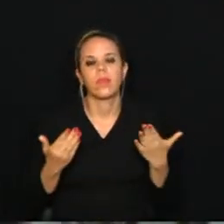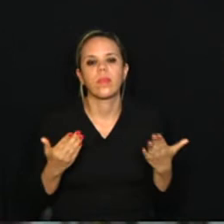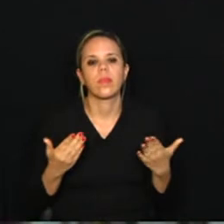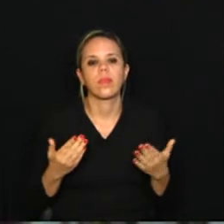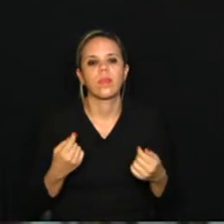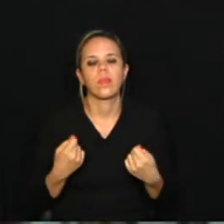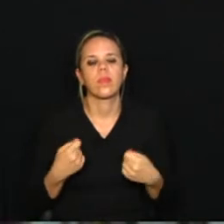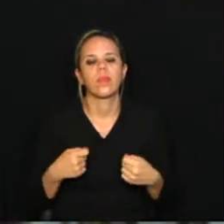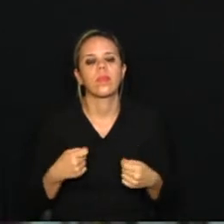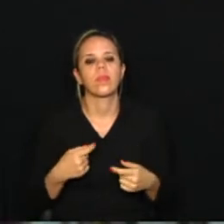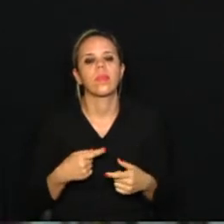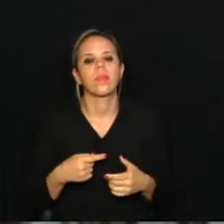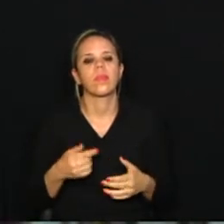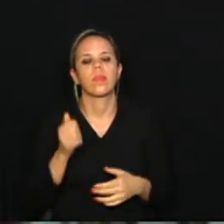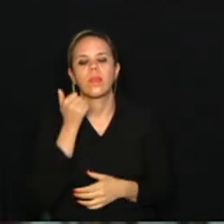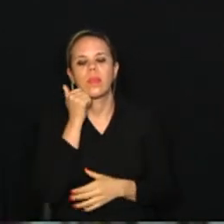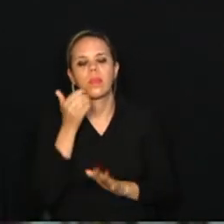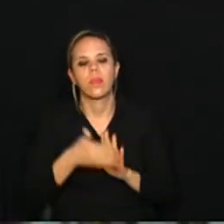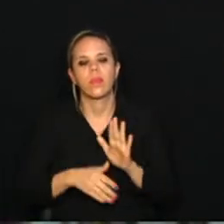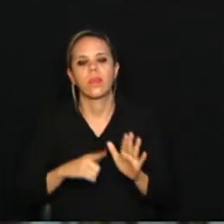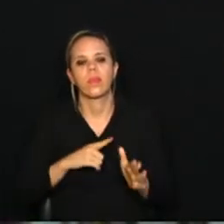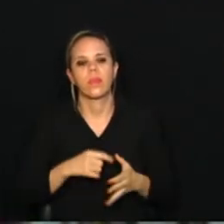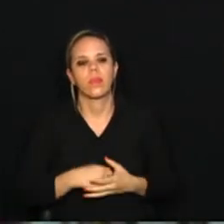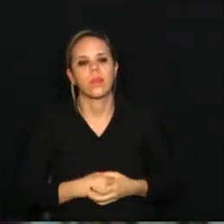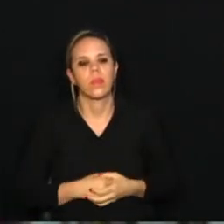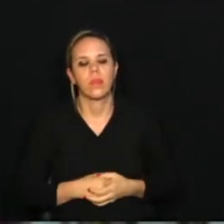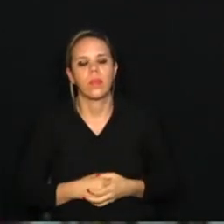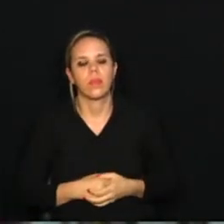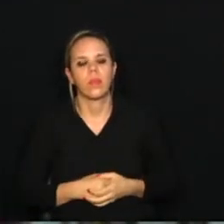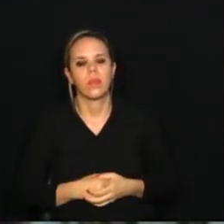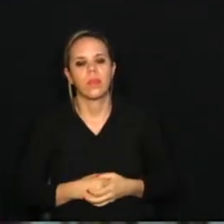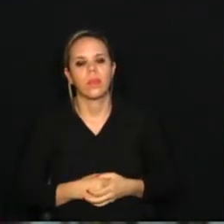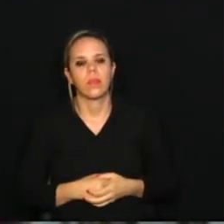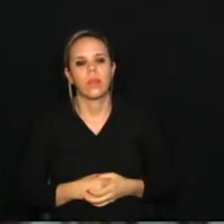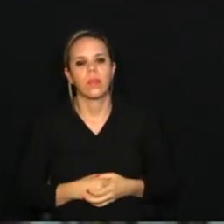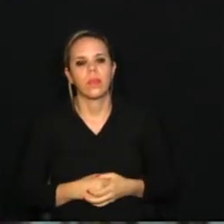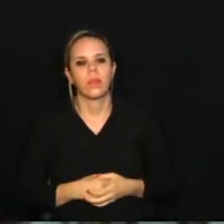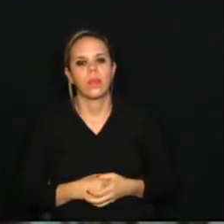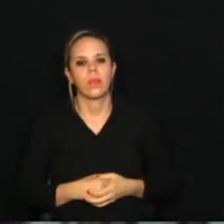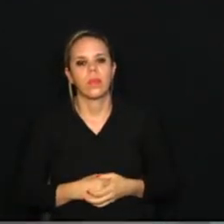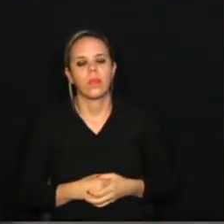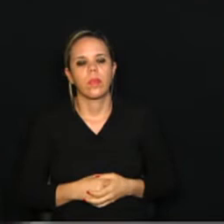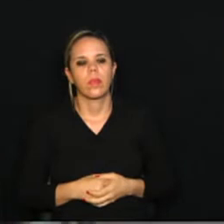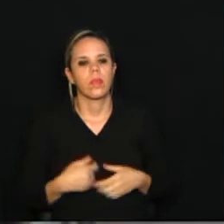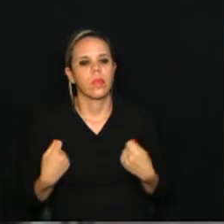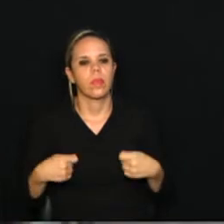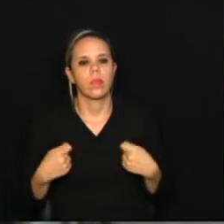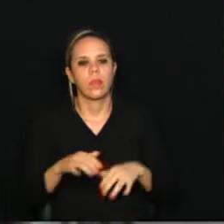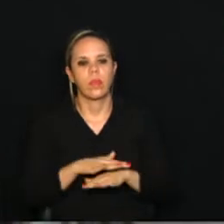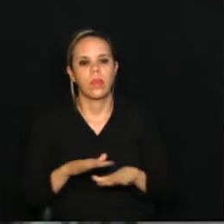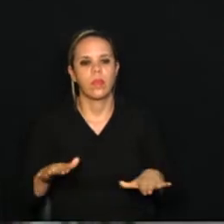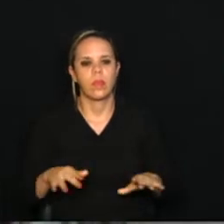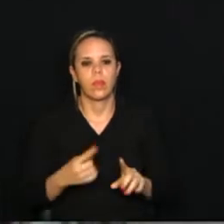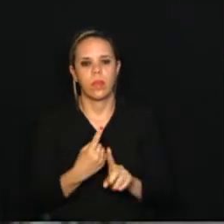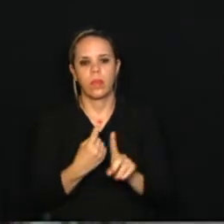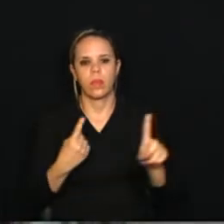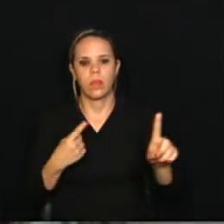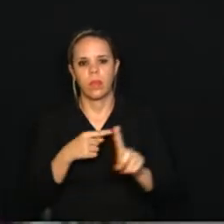evidências científicas que nós temos de que não precisa mais 1,5